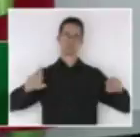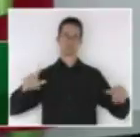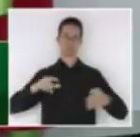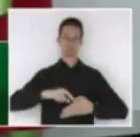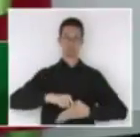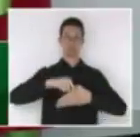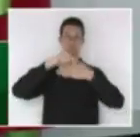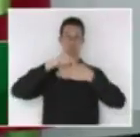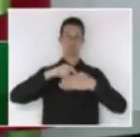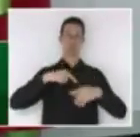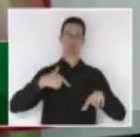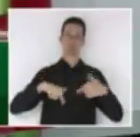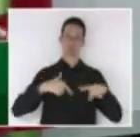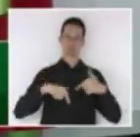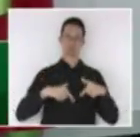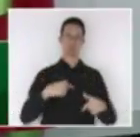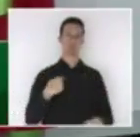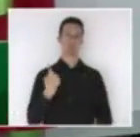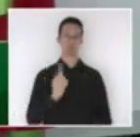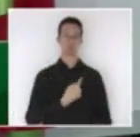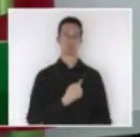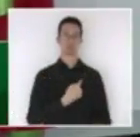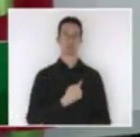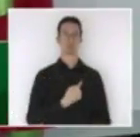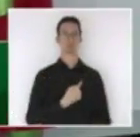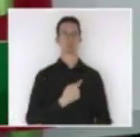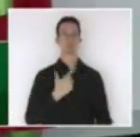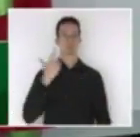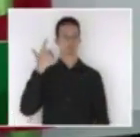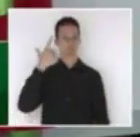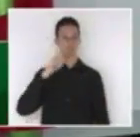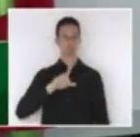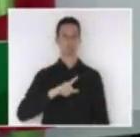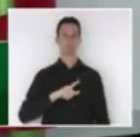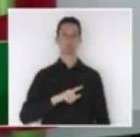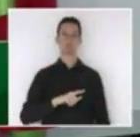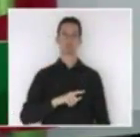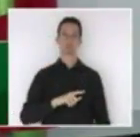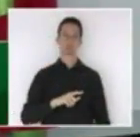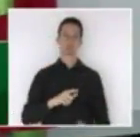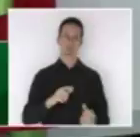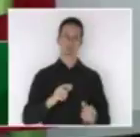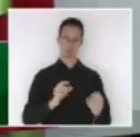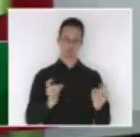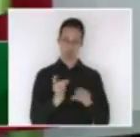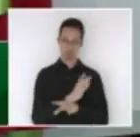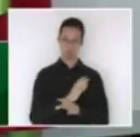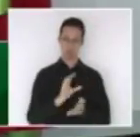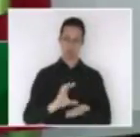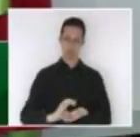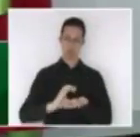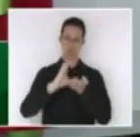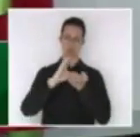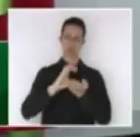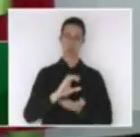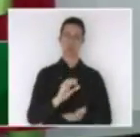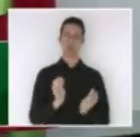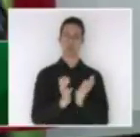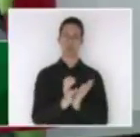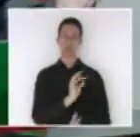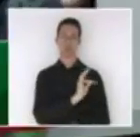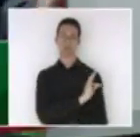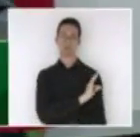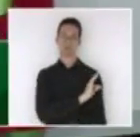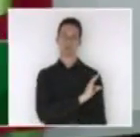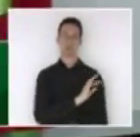para que nós, em breve, possamos ter o Conselho dos Técnicos, que representa também, por